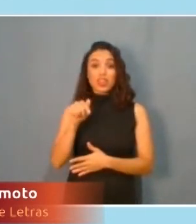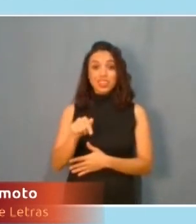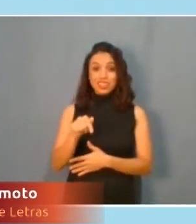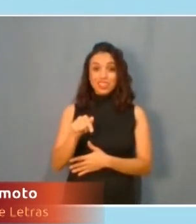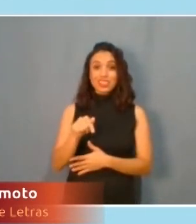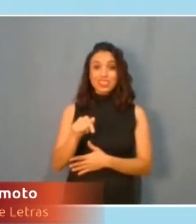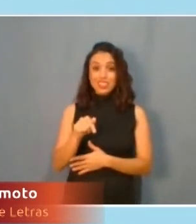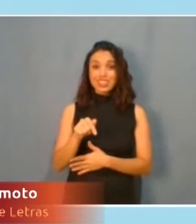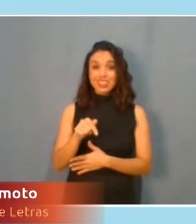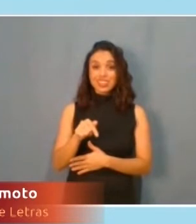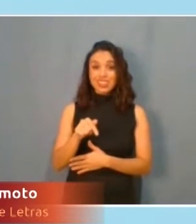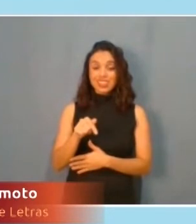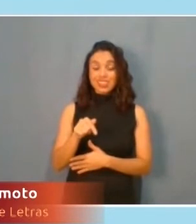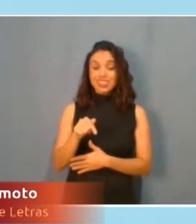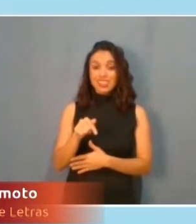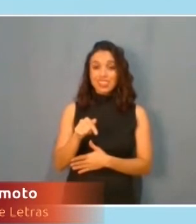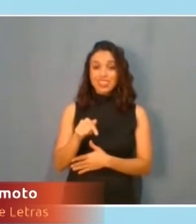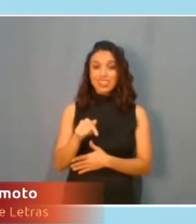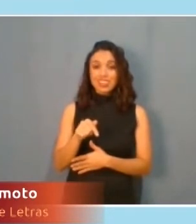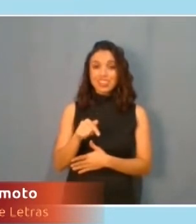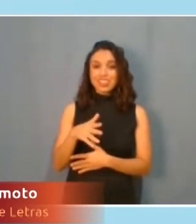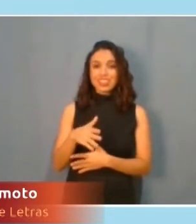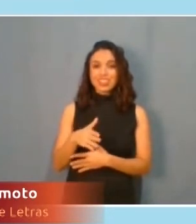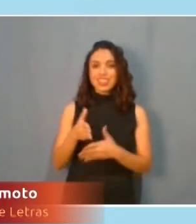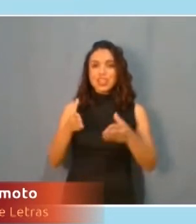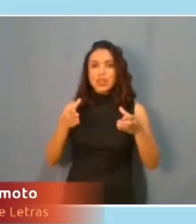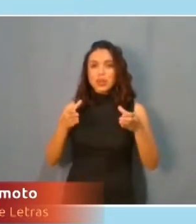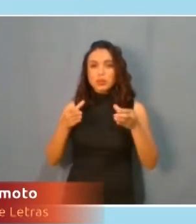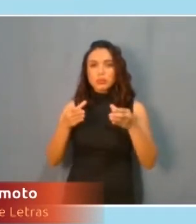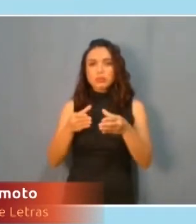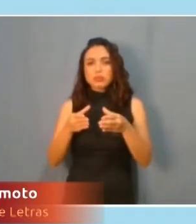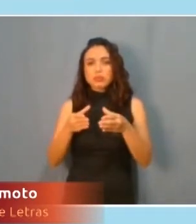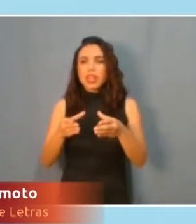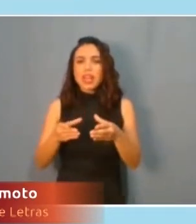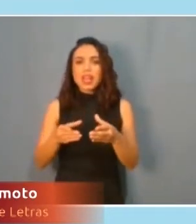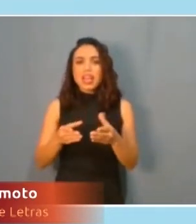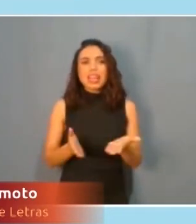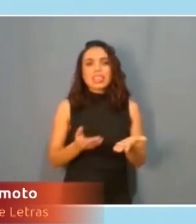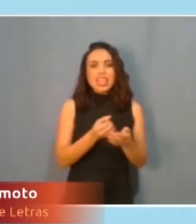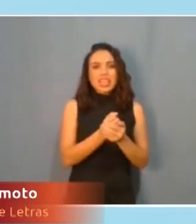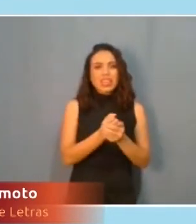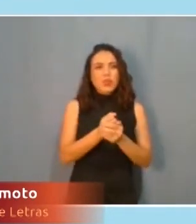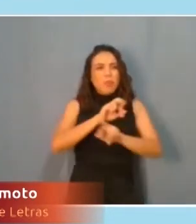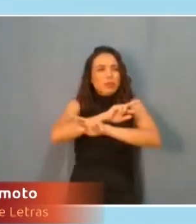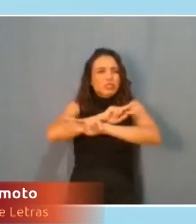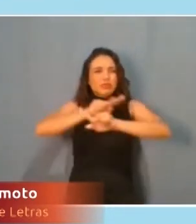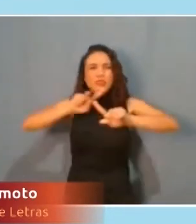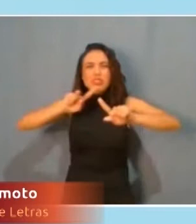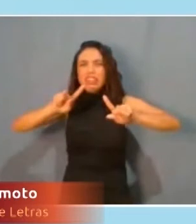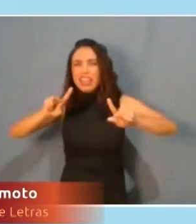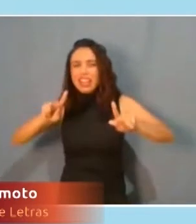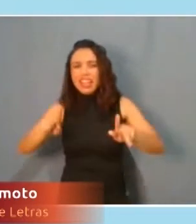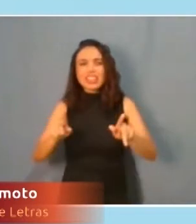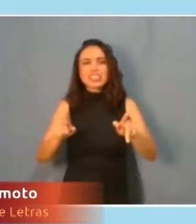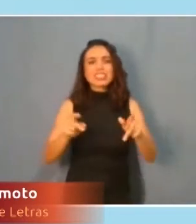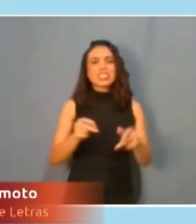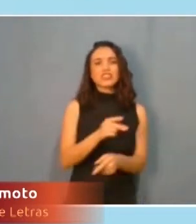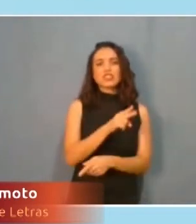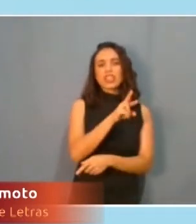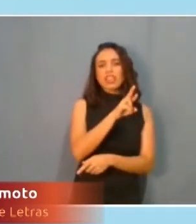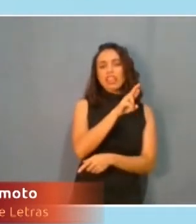de habitantes, e que tem uma concentração de renda brutal. Ou seja, se você pegar hoje 10, 15 famílias,